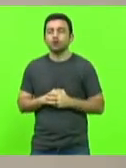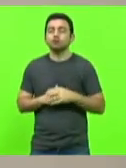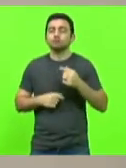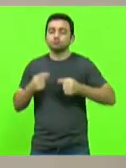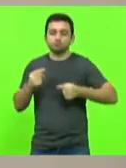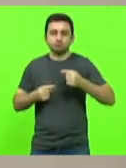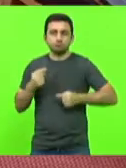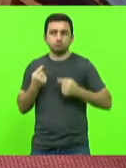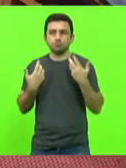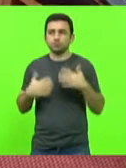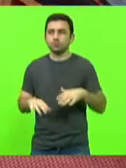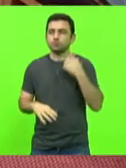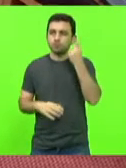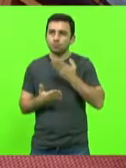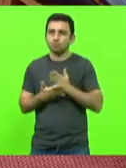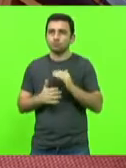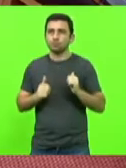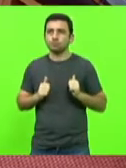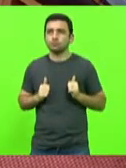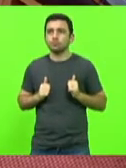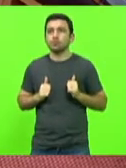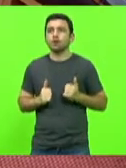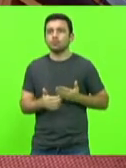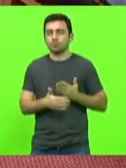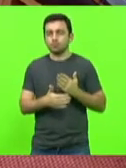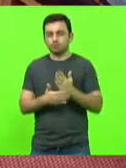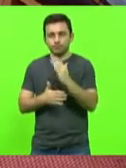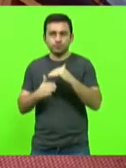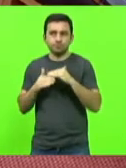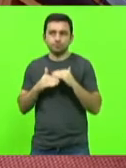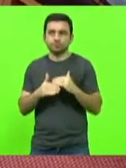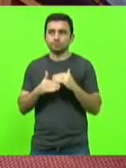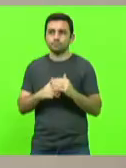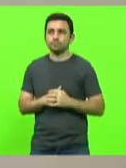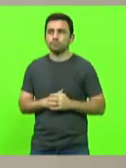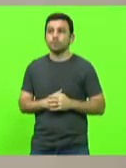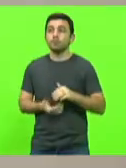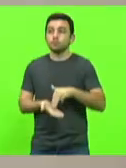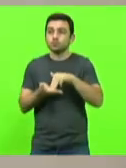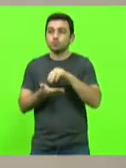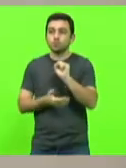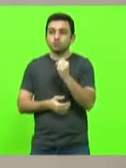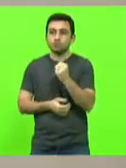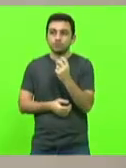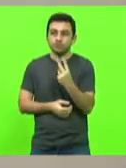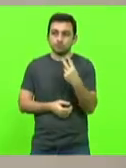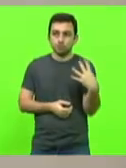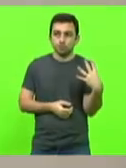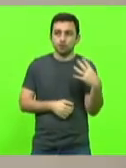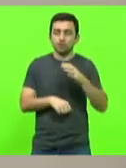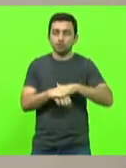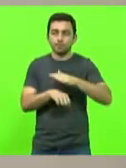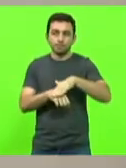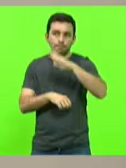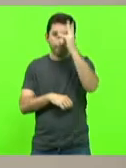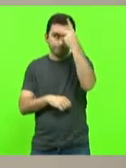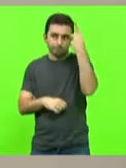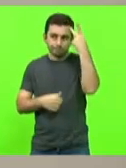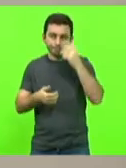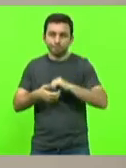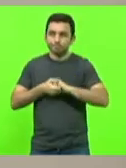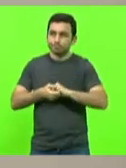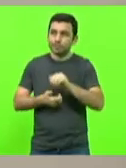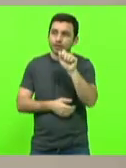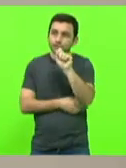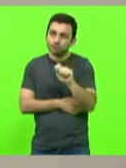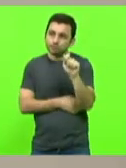votação. Deputados que aprovam, permaneçam como se encontram. Aprovado por unanimidade. Moção 824, autor deputada Paulinha, cumprimentando a Associação dos